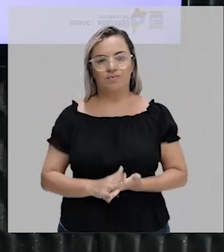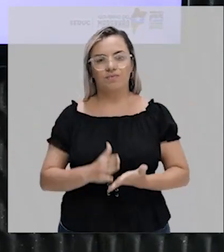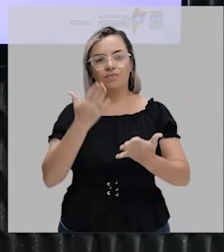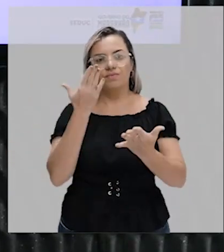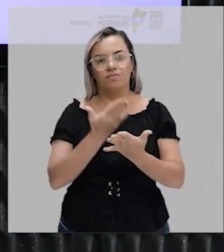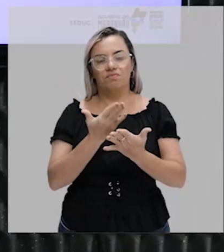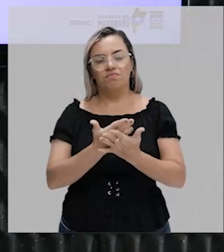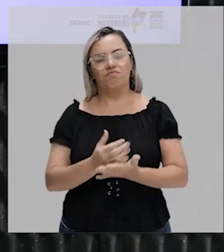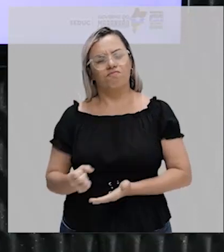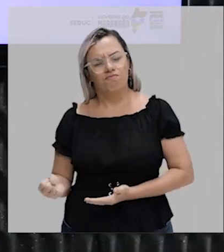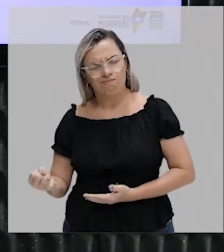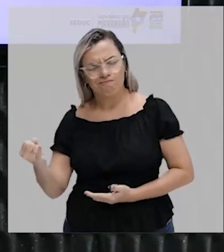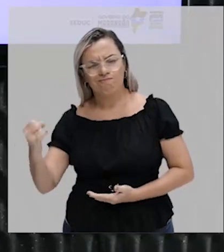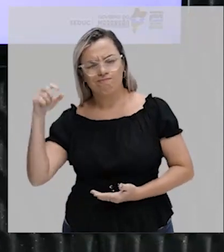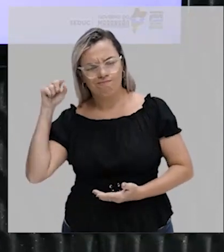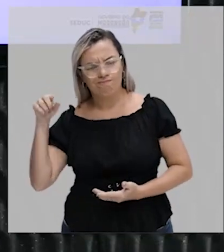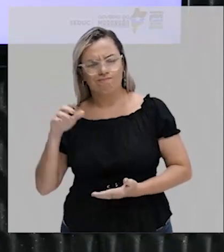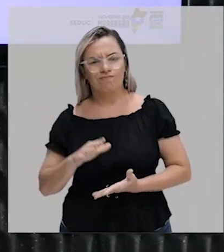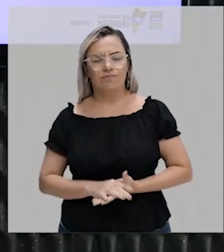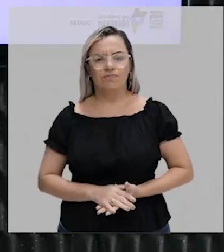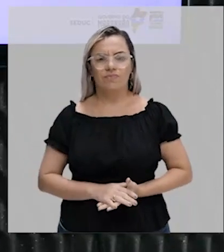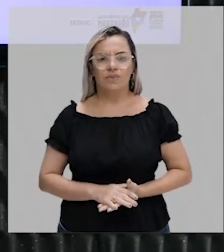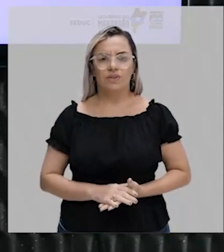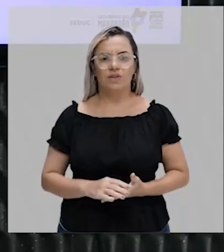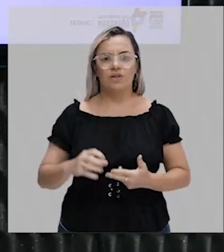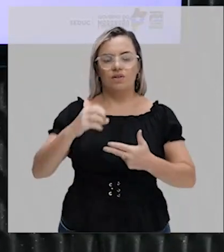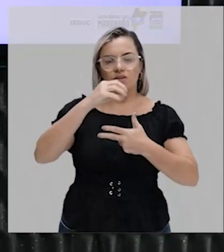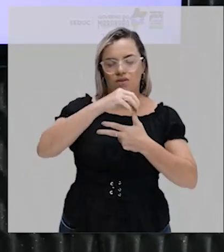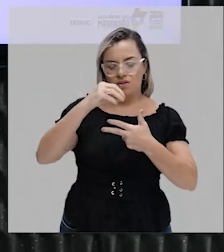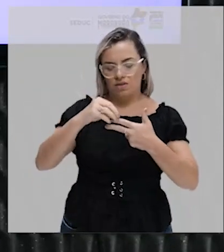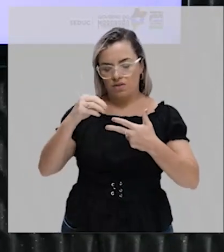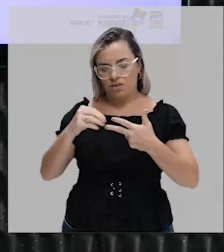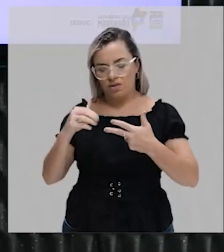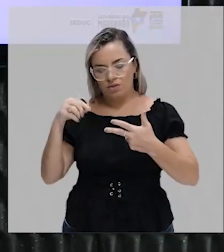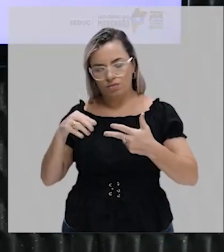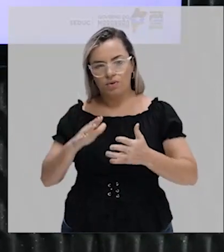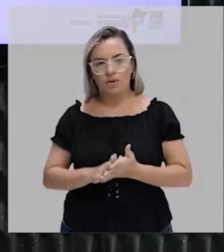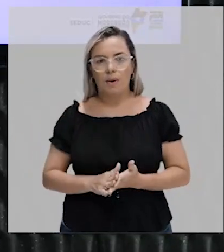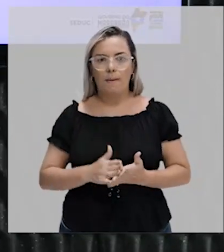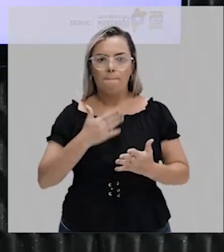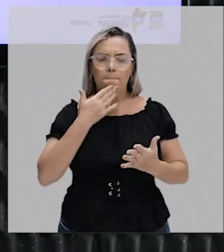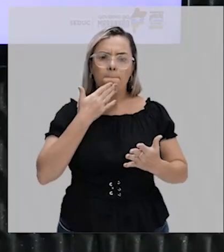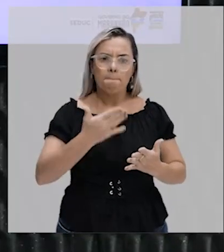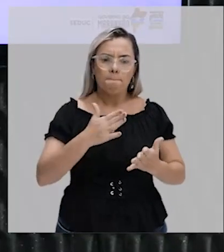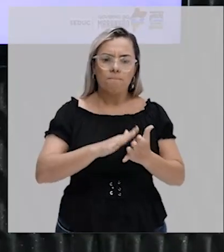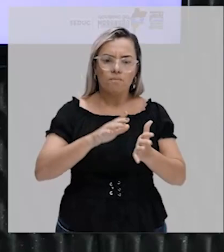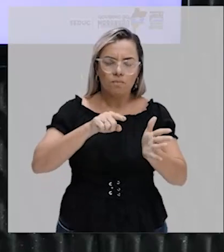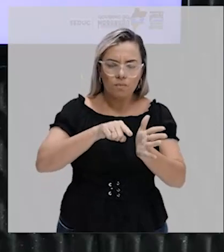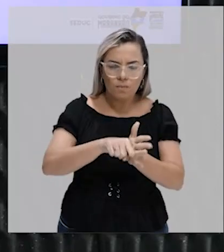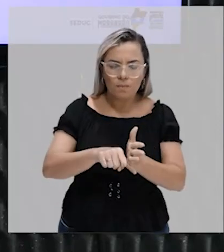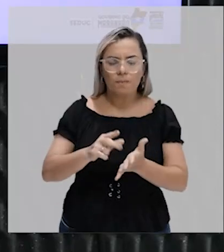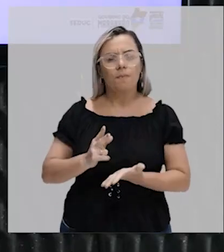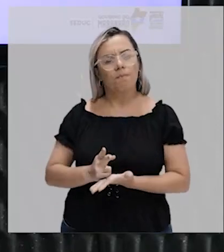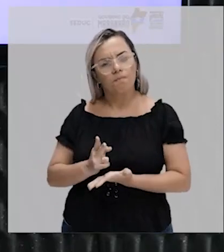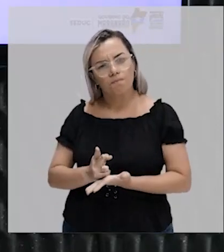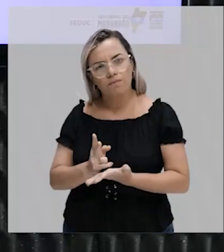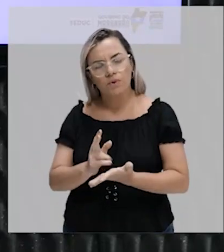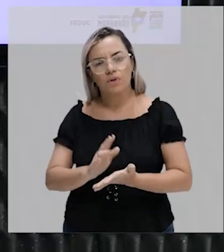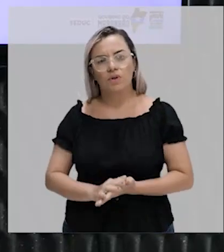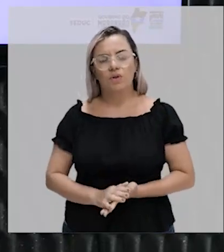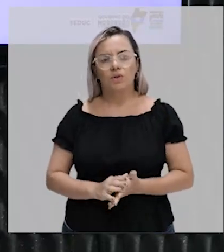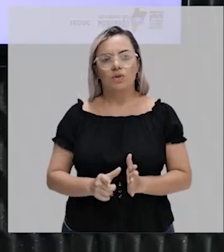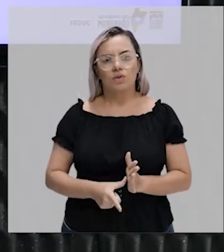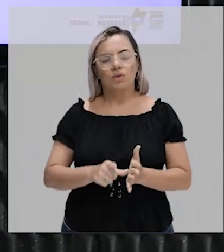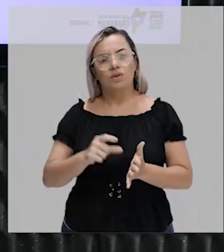muito importante que o Enem ele vem cobrando, vem constantemente, inclusive nos últimos